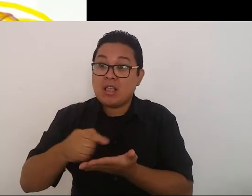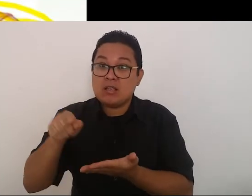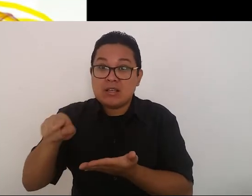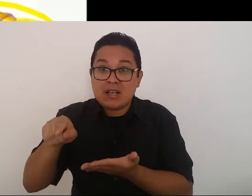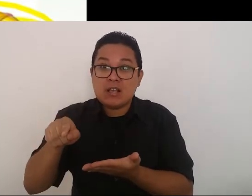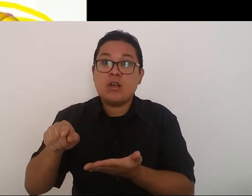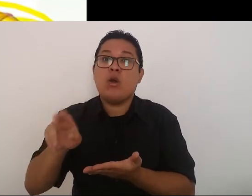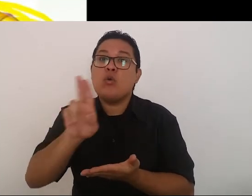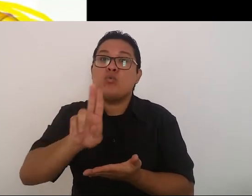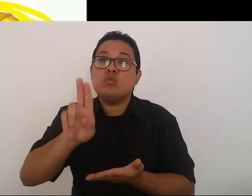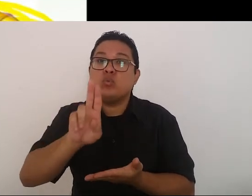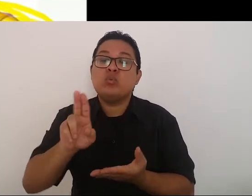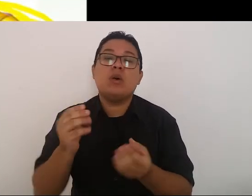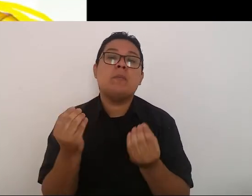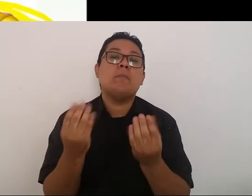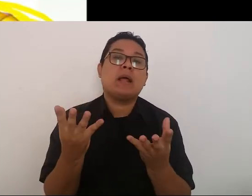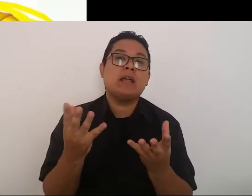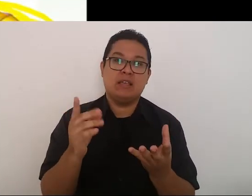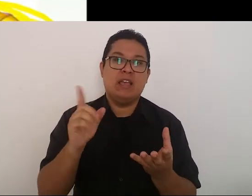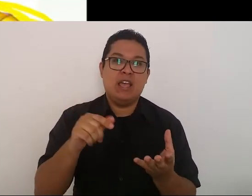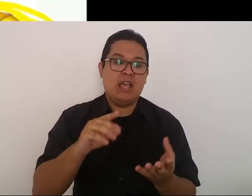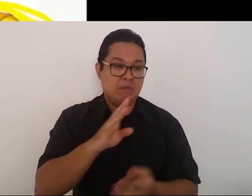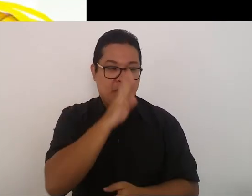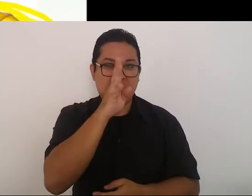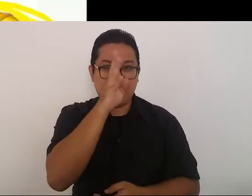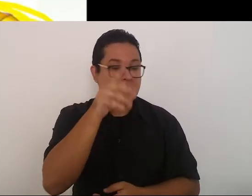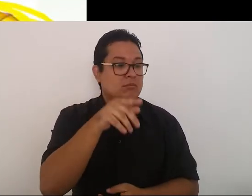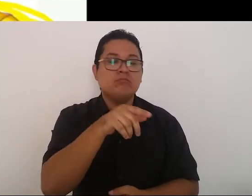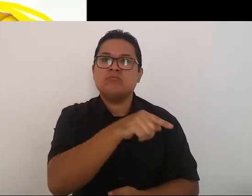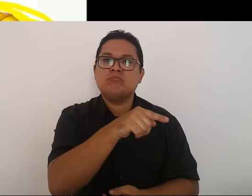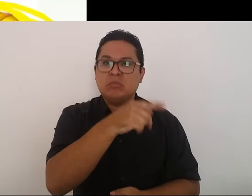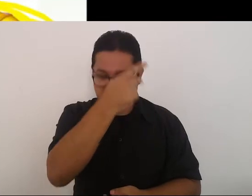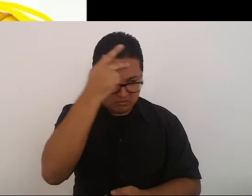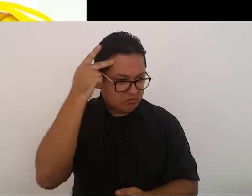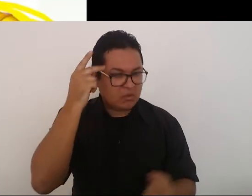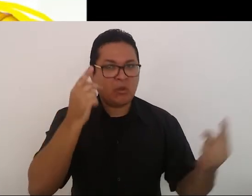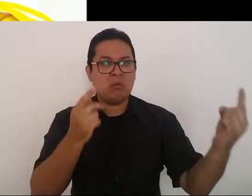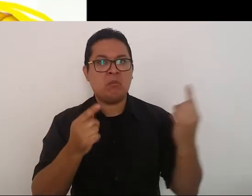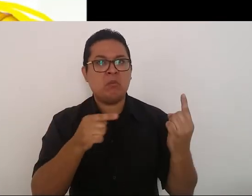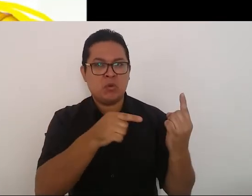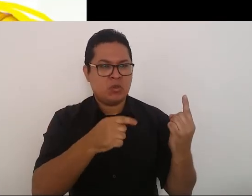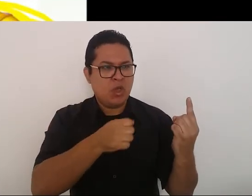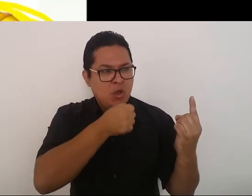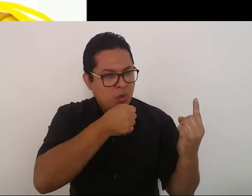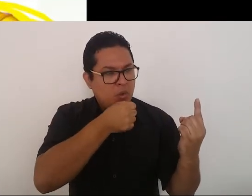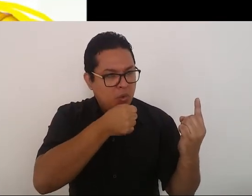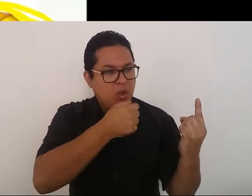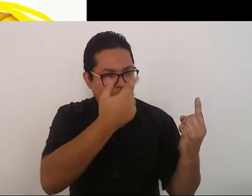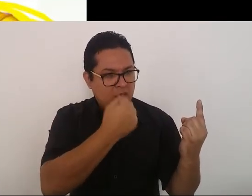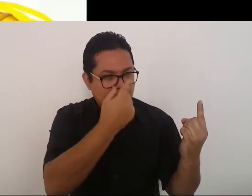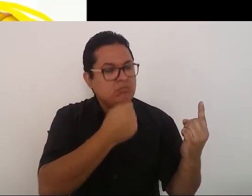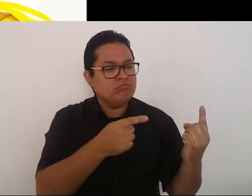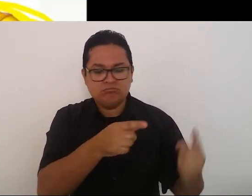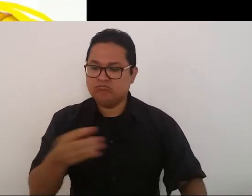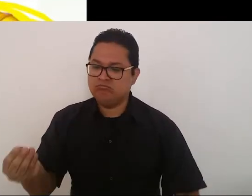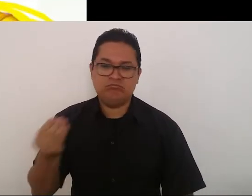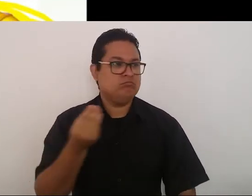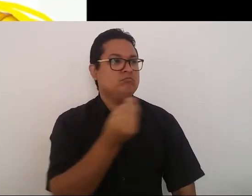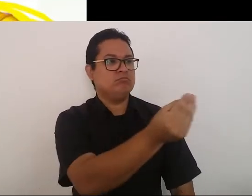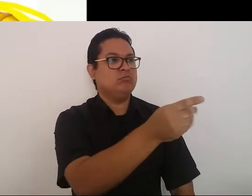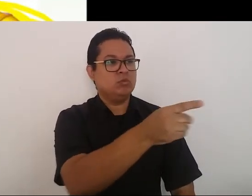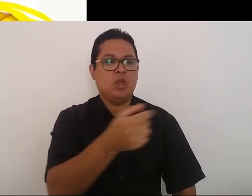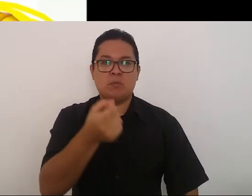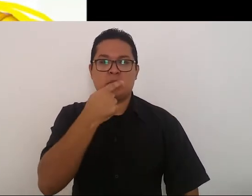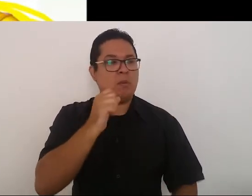o caso grave, a pessoa está aqui, debilitada, você está tratando o sintoma, você não